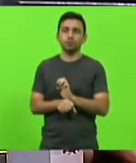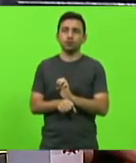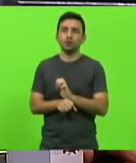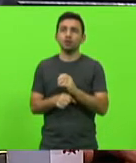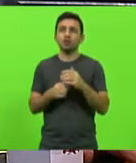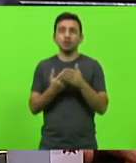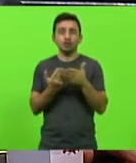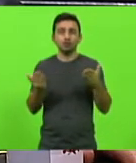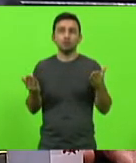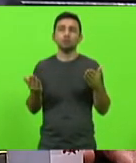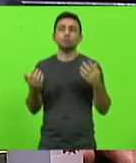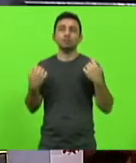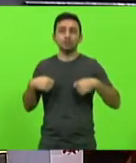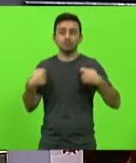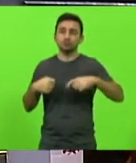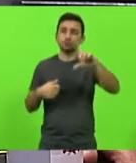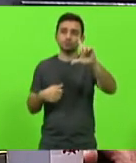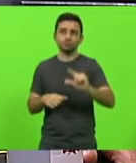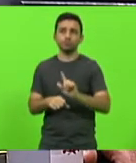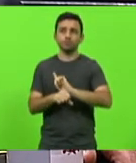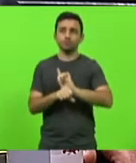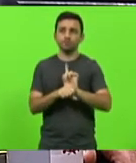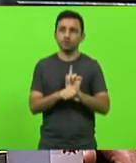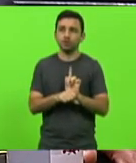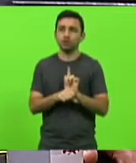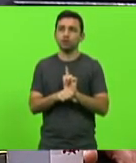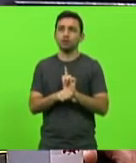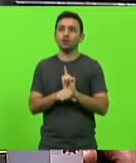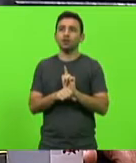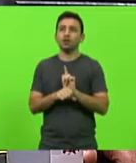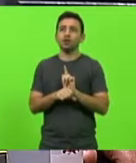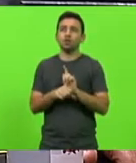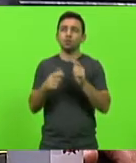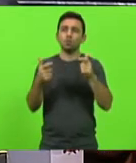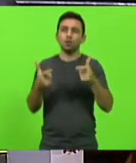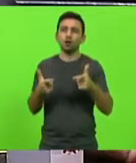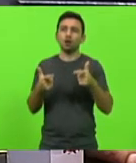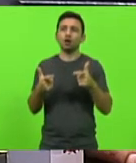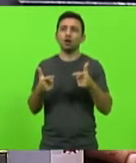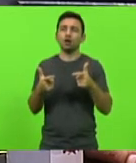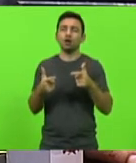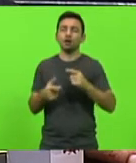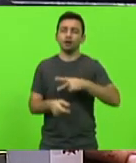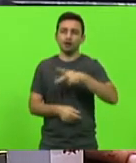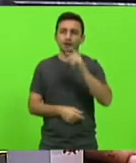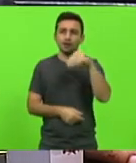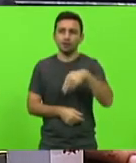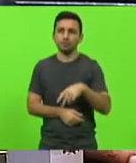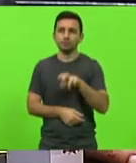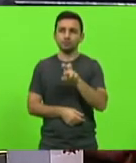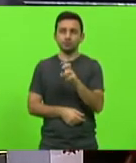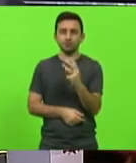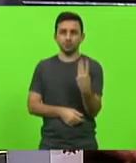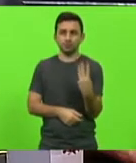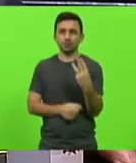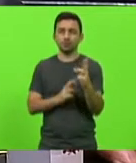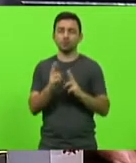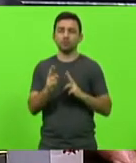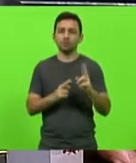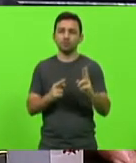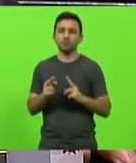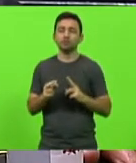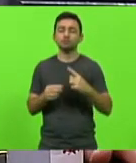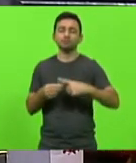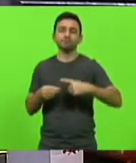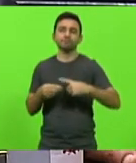redutores de velocidade e faixas elevadas no quilômetro 53 da rodovia, no município de São Bento do